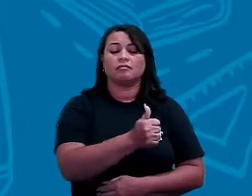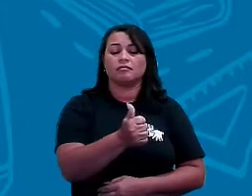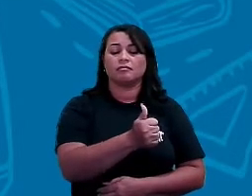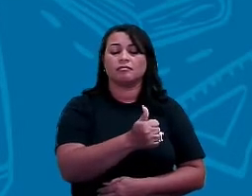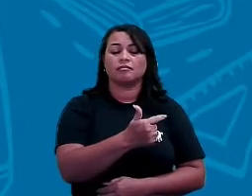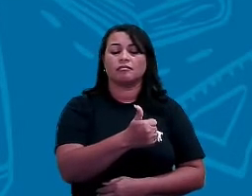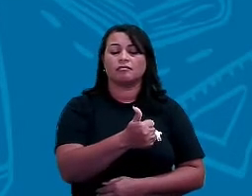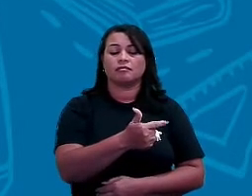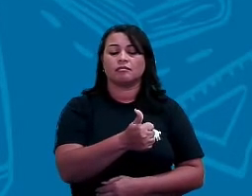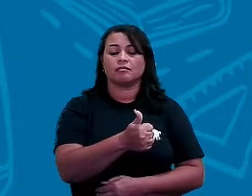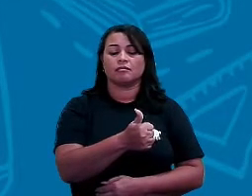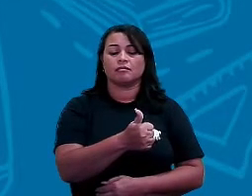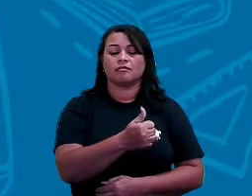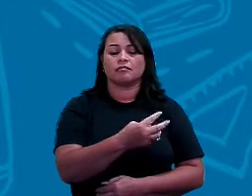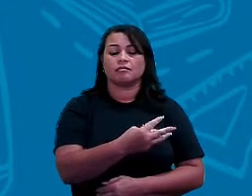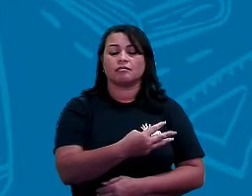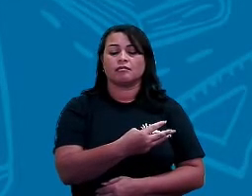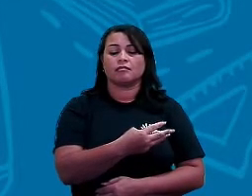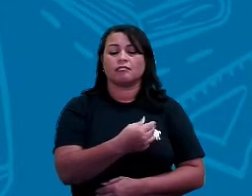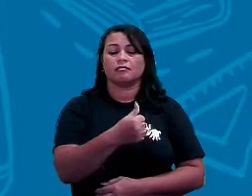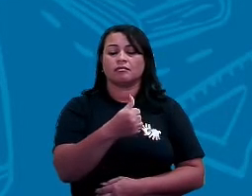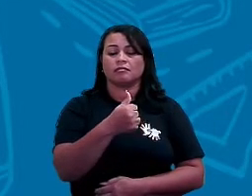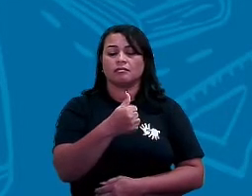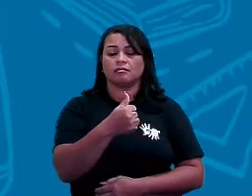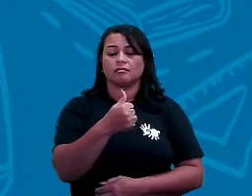11, 12, 13,